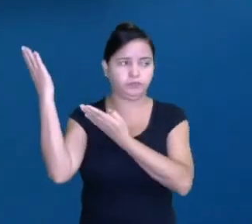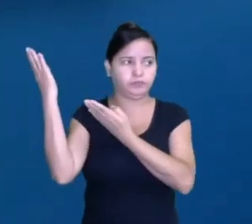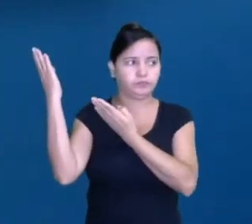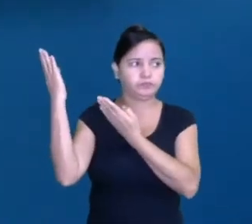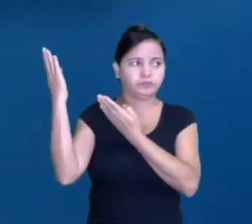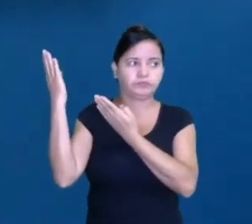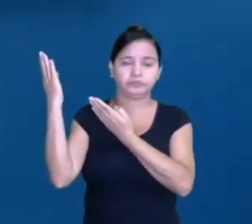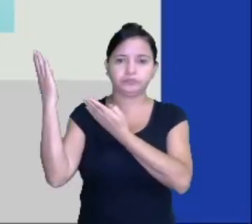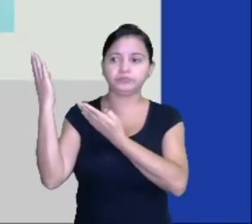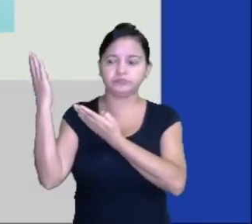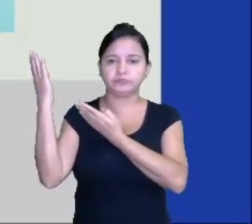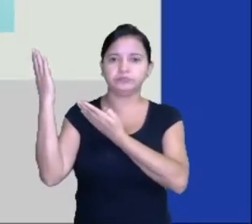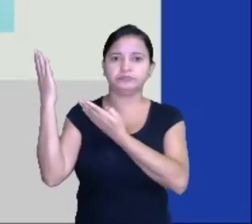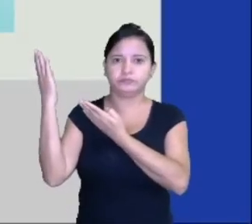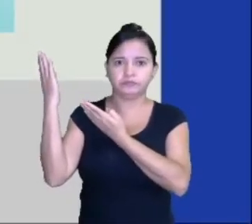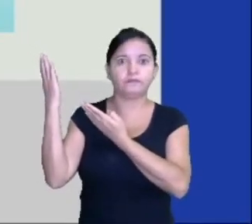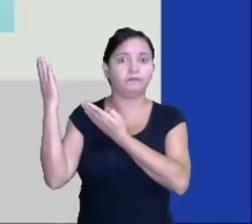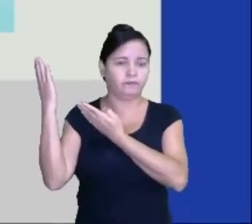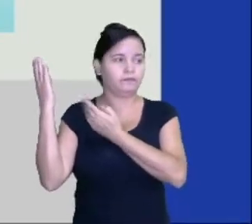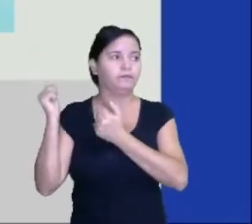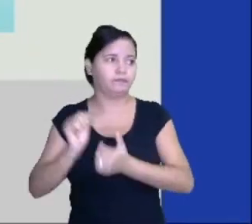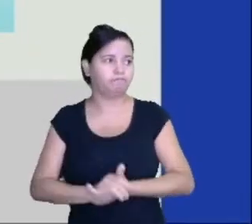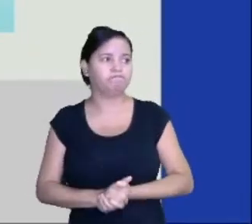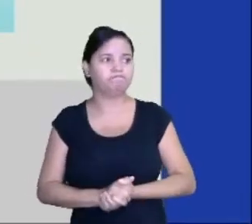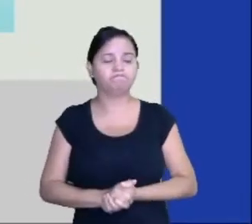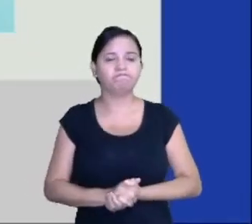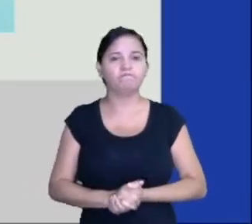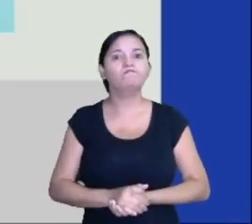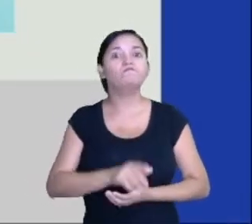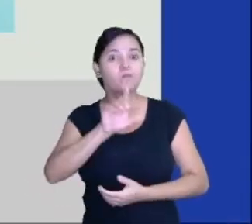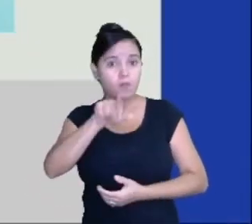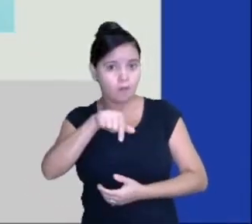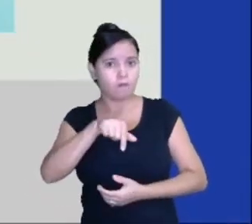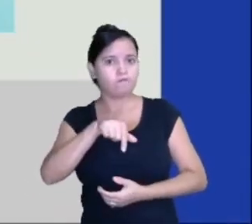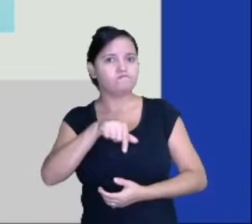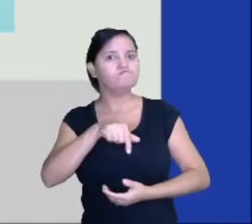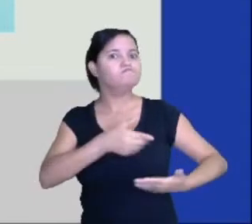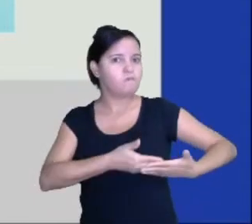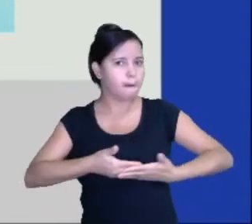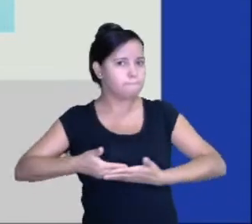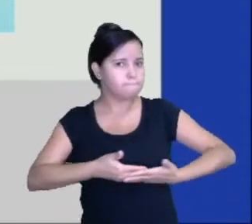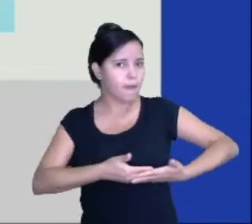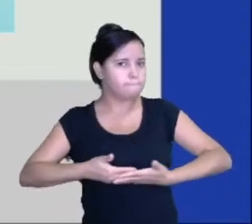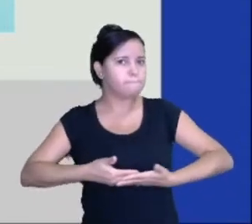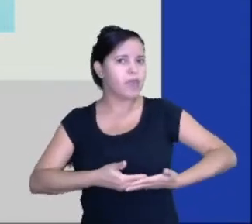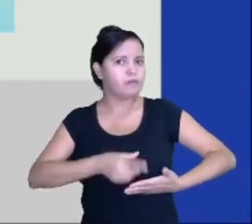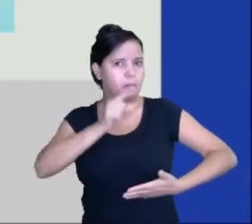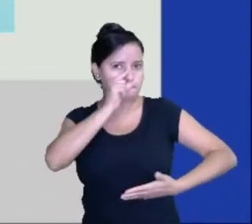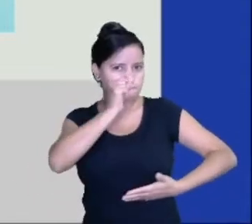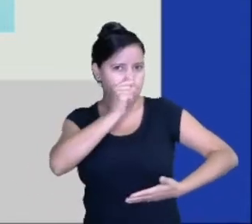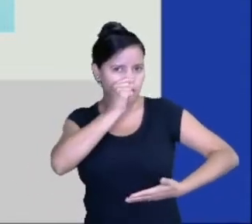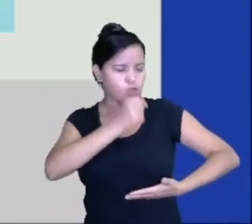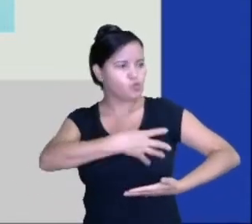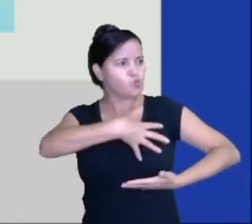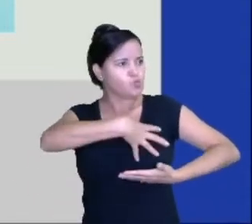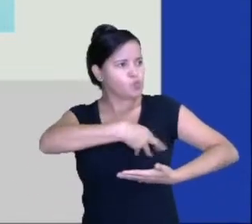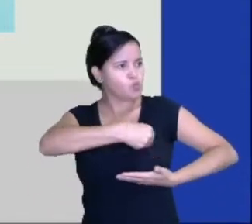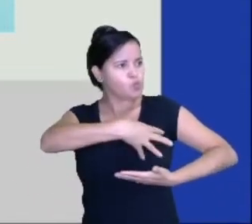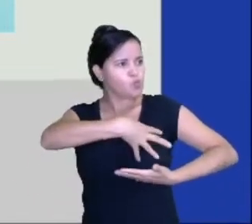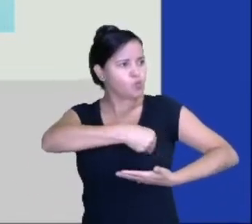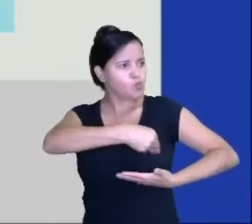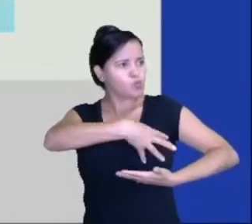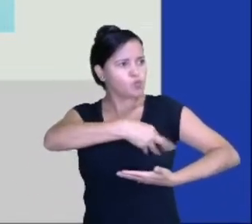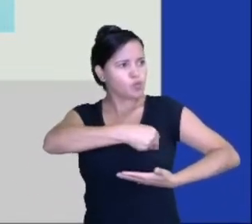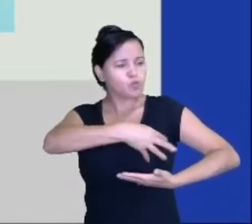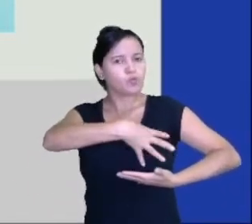informação. Vou pedir para a produção voltar. Isso, produção. Então, o bebê estimula o seio da mãe através, né, do processo de sucção, processo